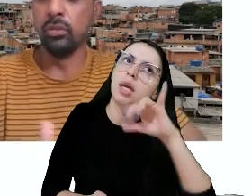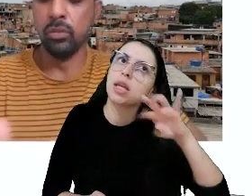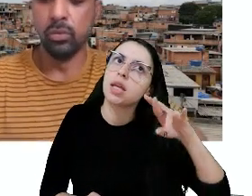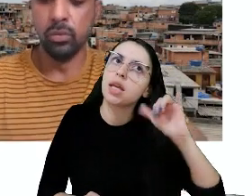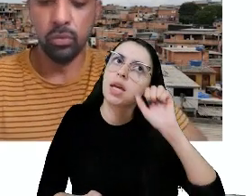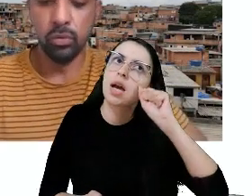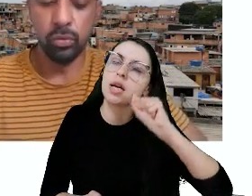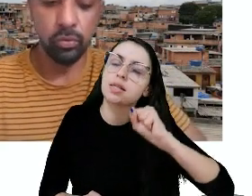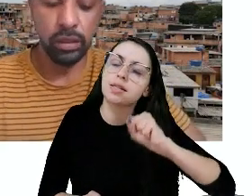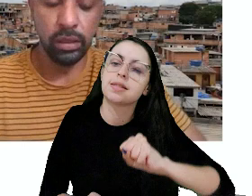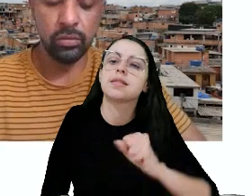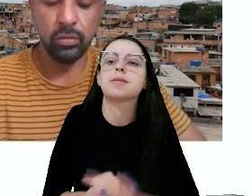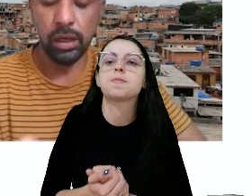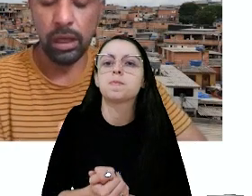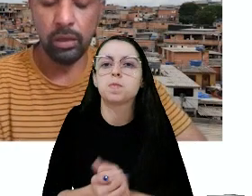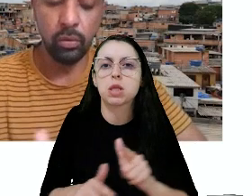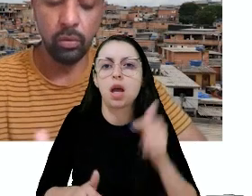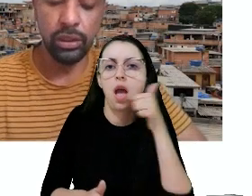inclusive